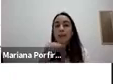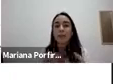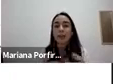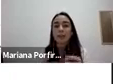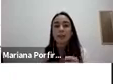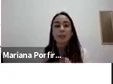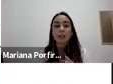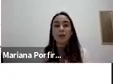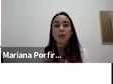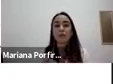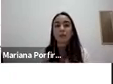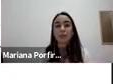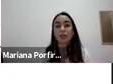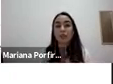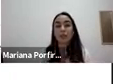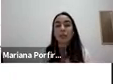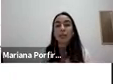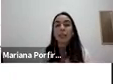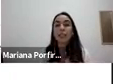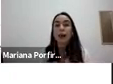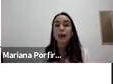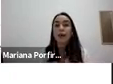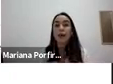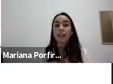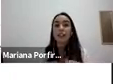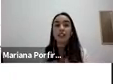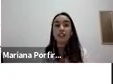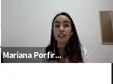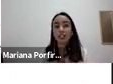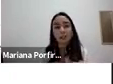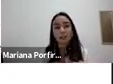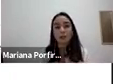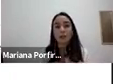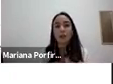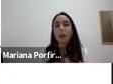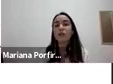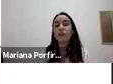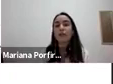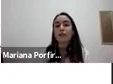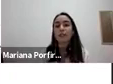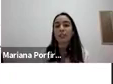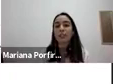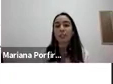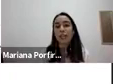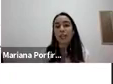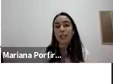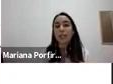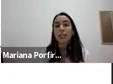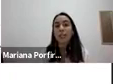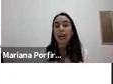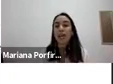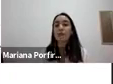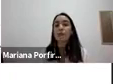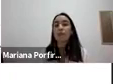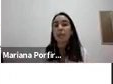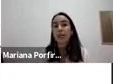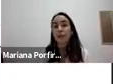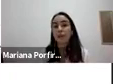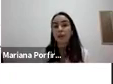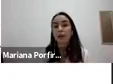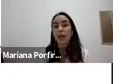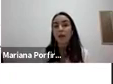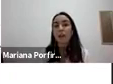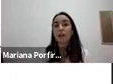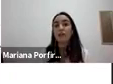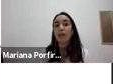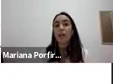a respiração, a sucção. Então, a partir disso, nós podemos entender que a